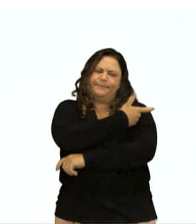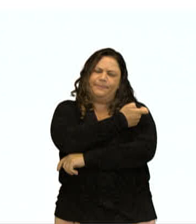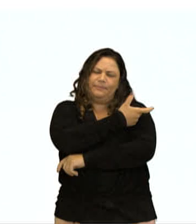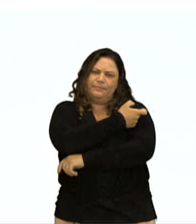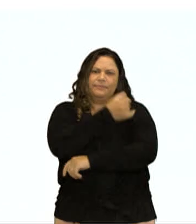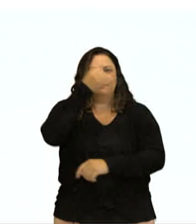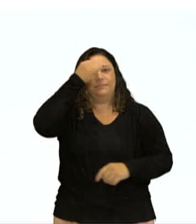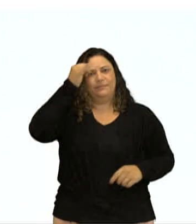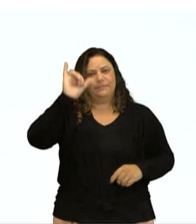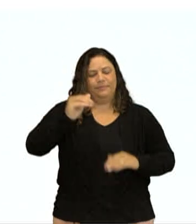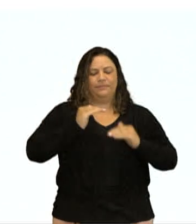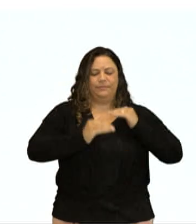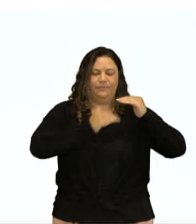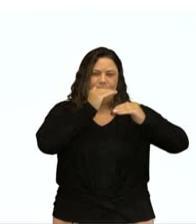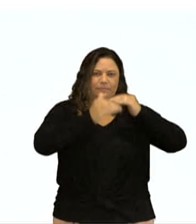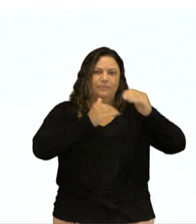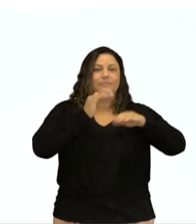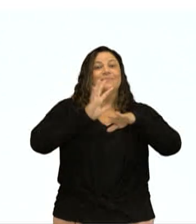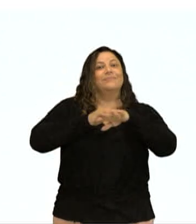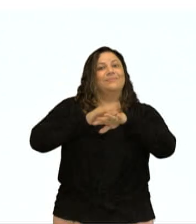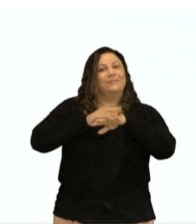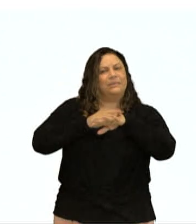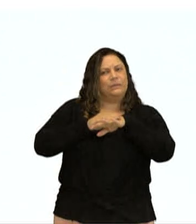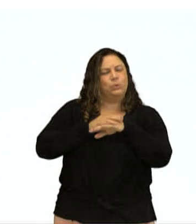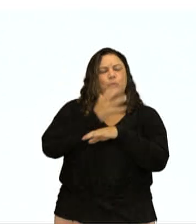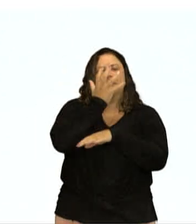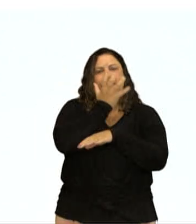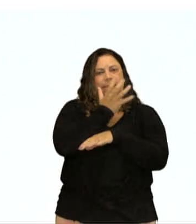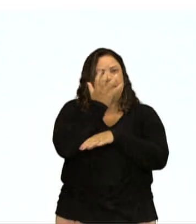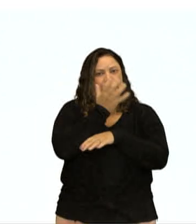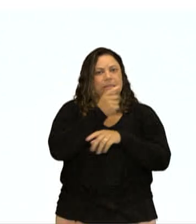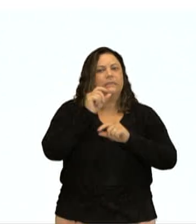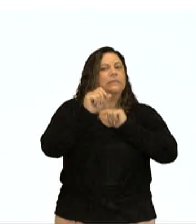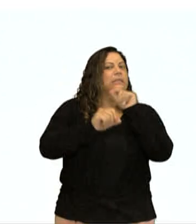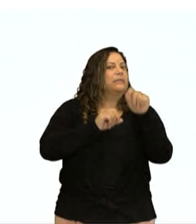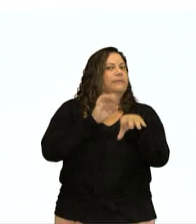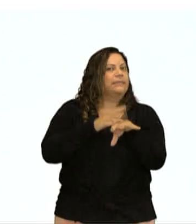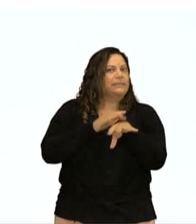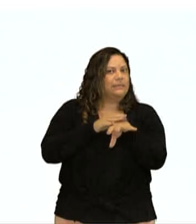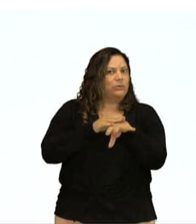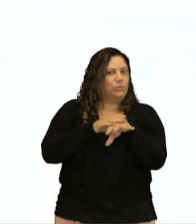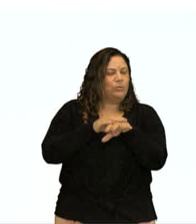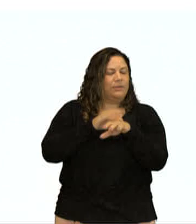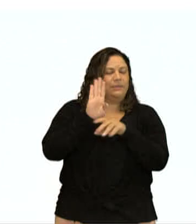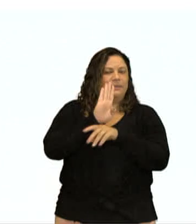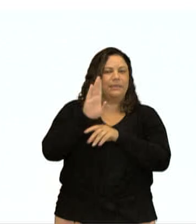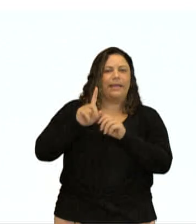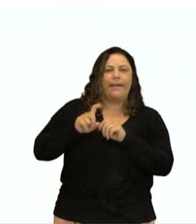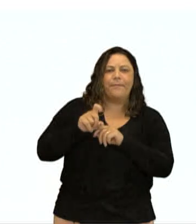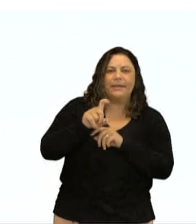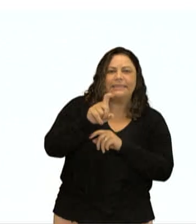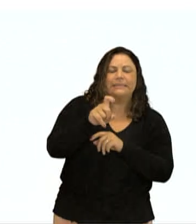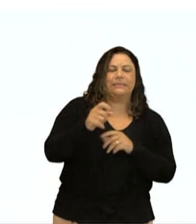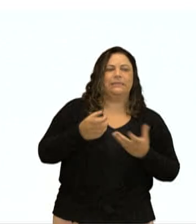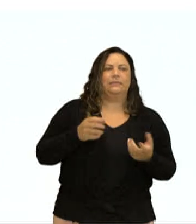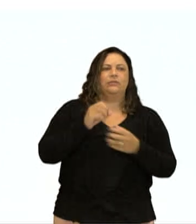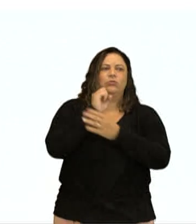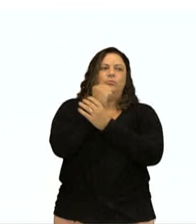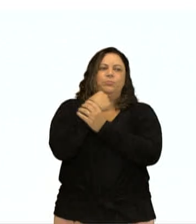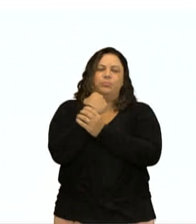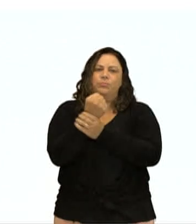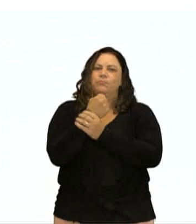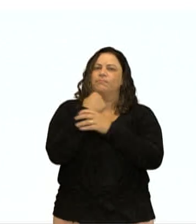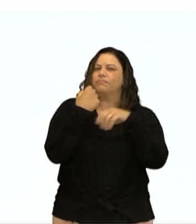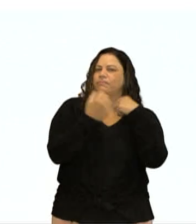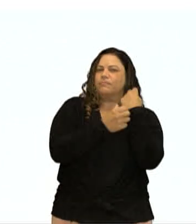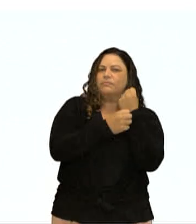o desenvolvimento de uma doença grave. Essa doença bacteriana causa contrações musculares e, quando